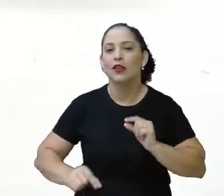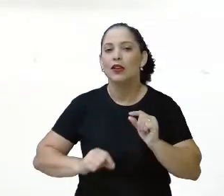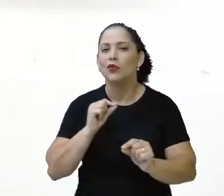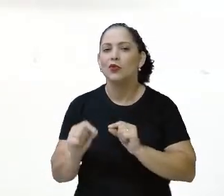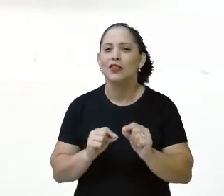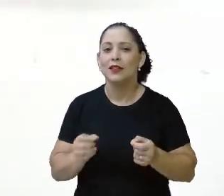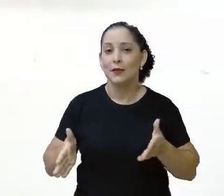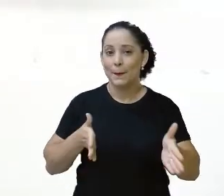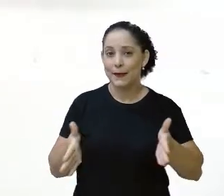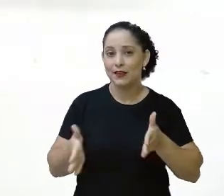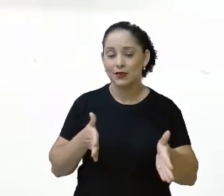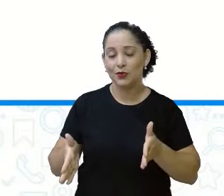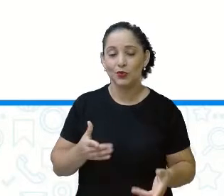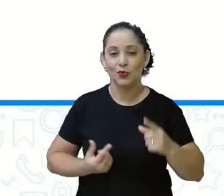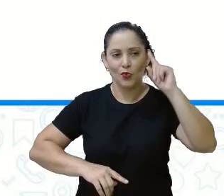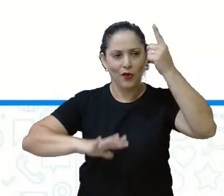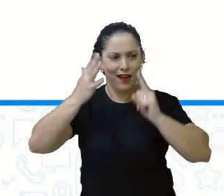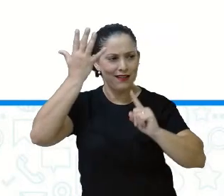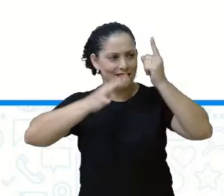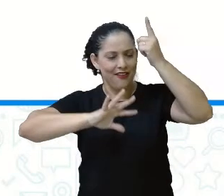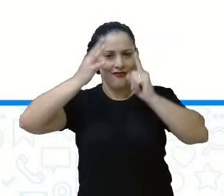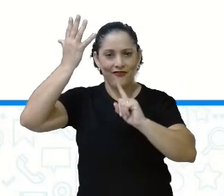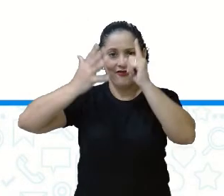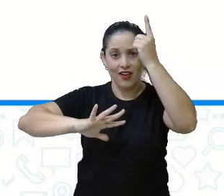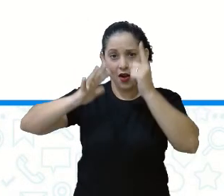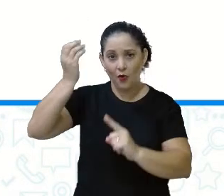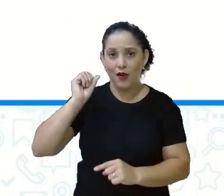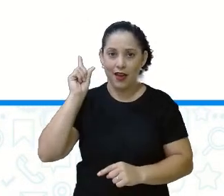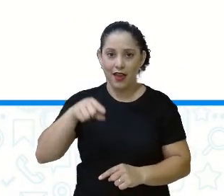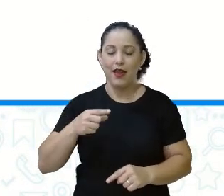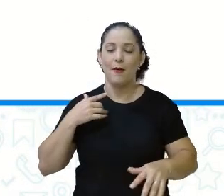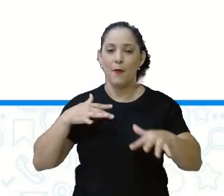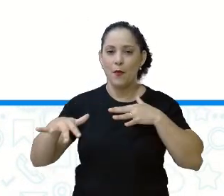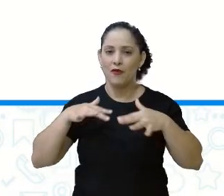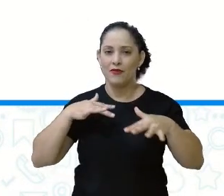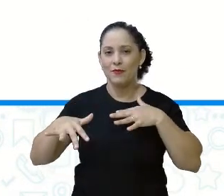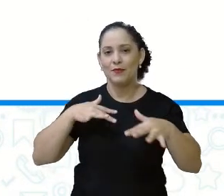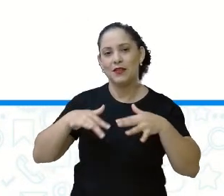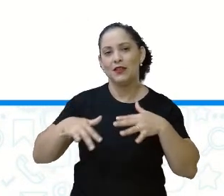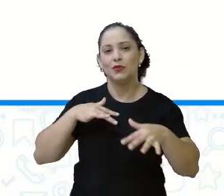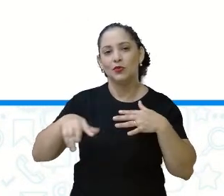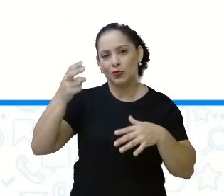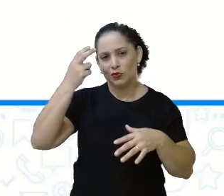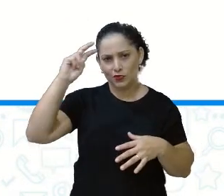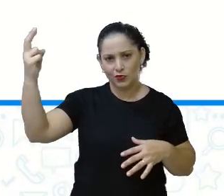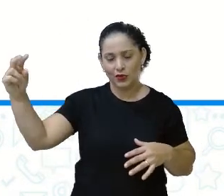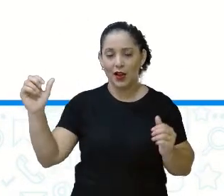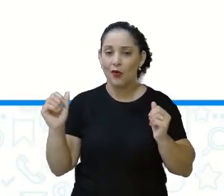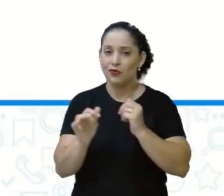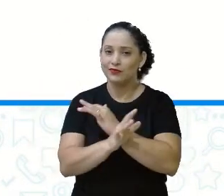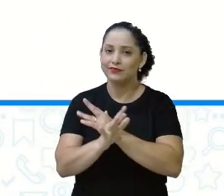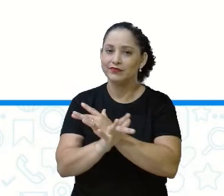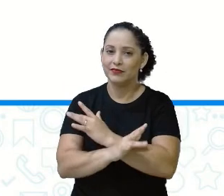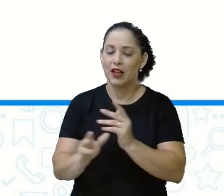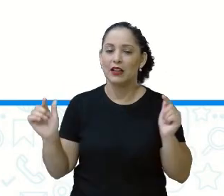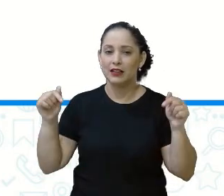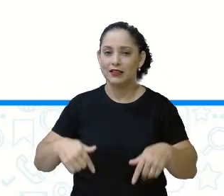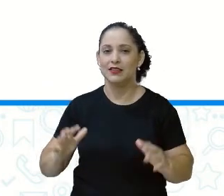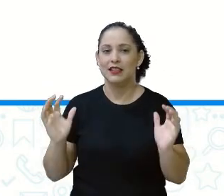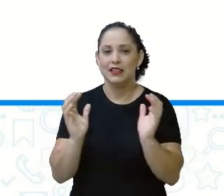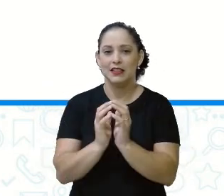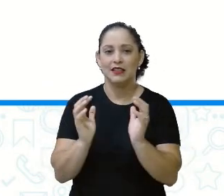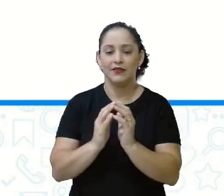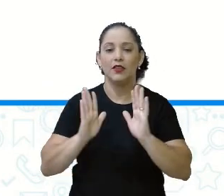ciclo carnavalesco é uma das grandes manifestações culturais em Recife. Qual o nome do